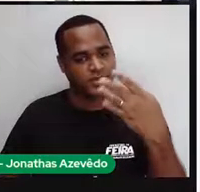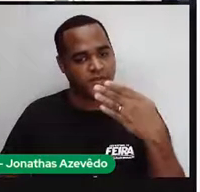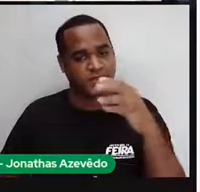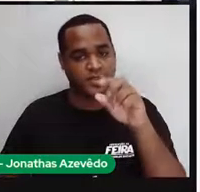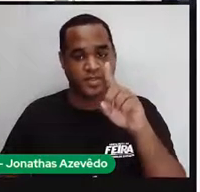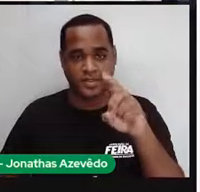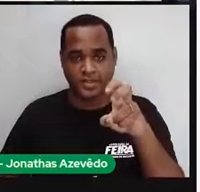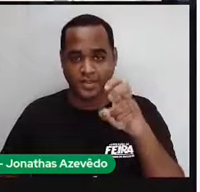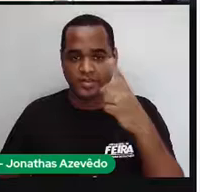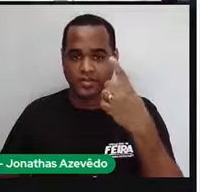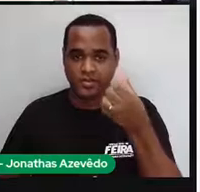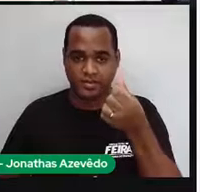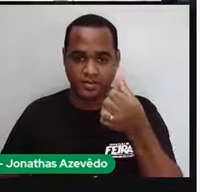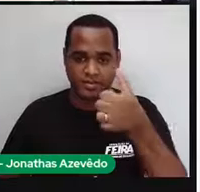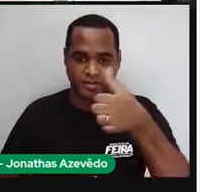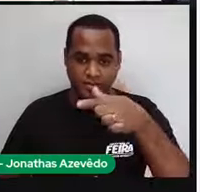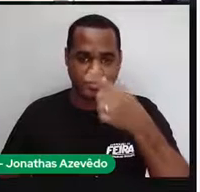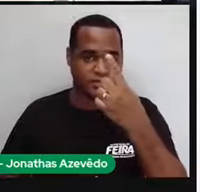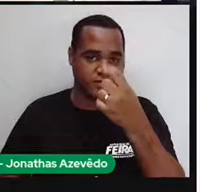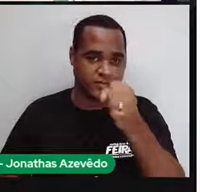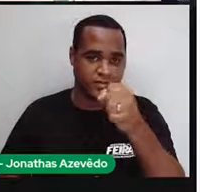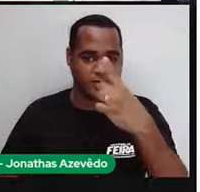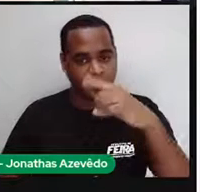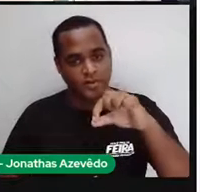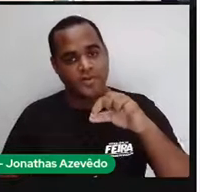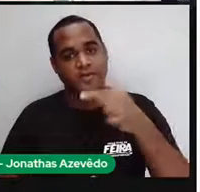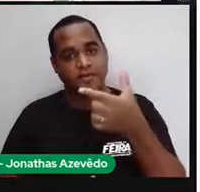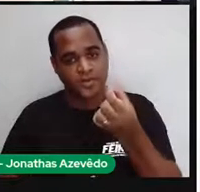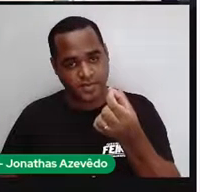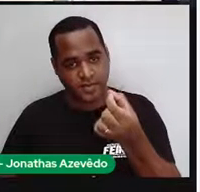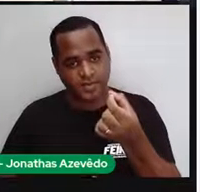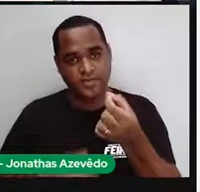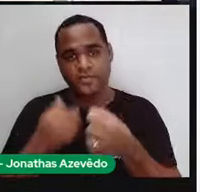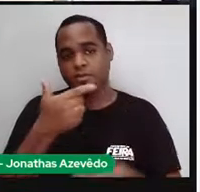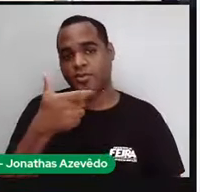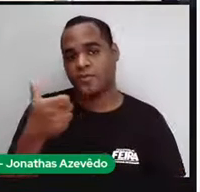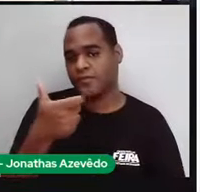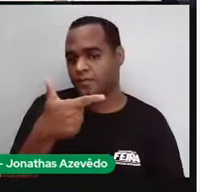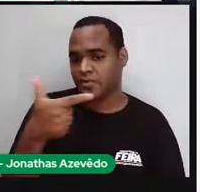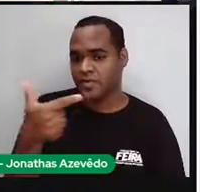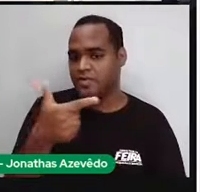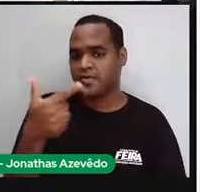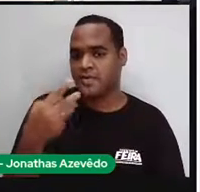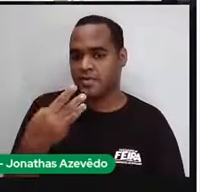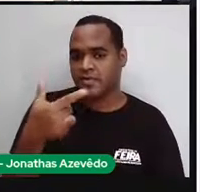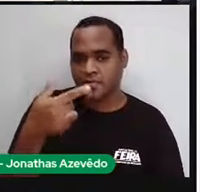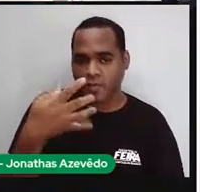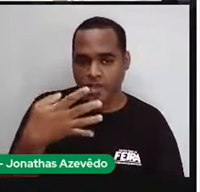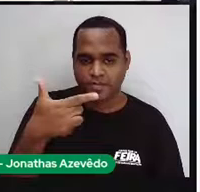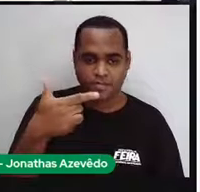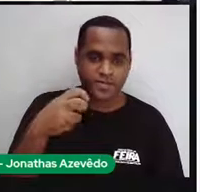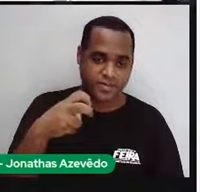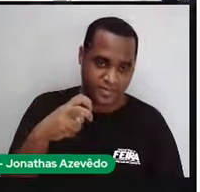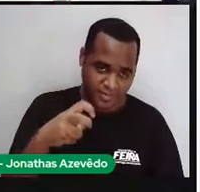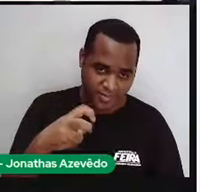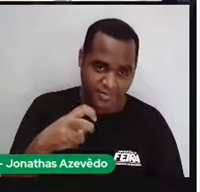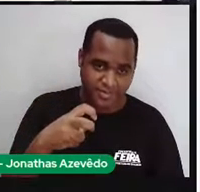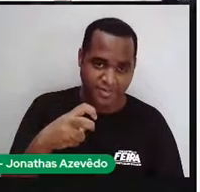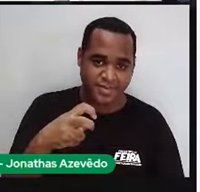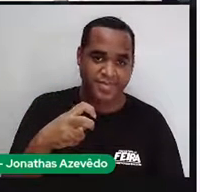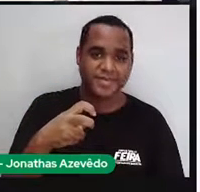14 15 16 17 18 19 20 21 22 23 24